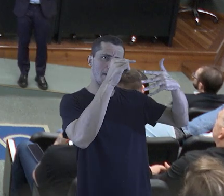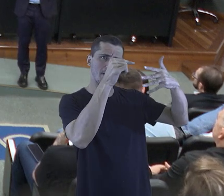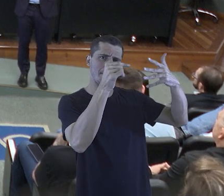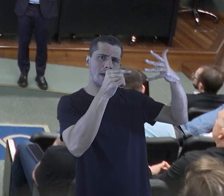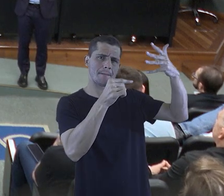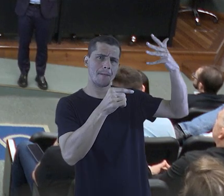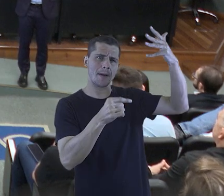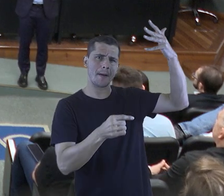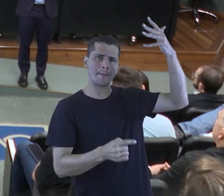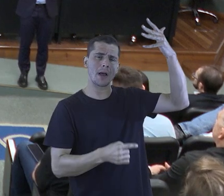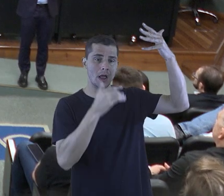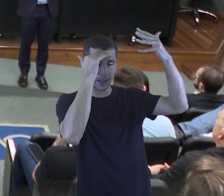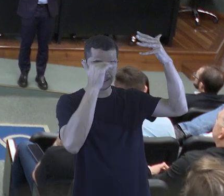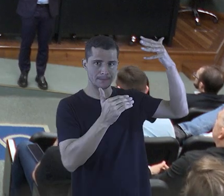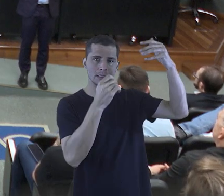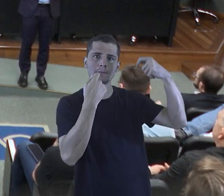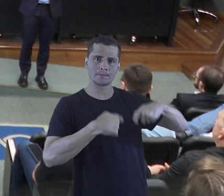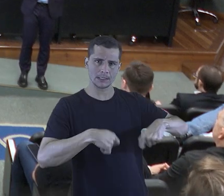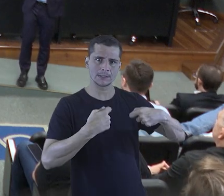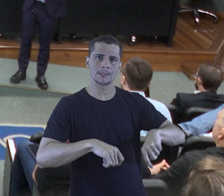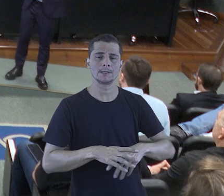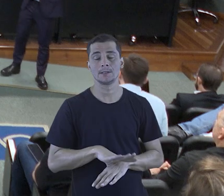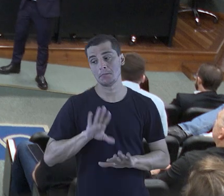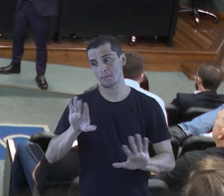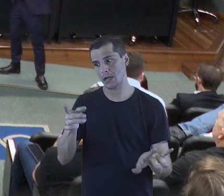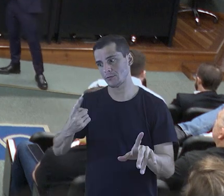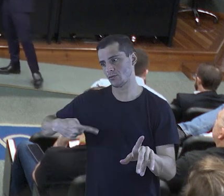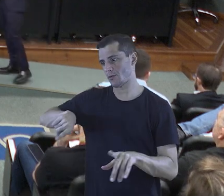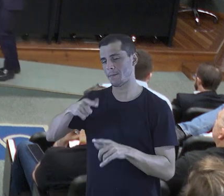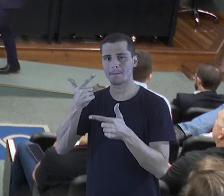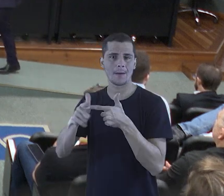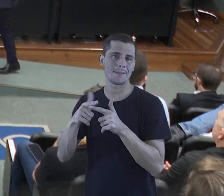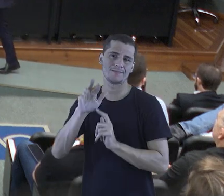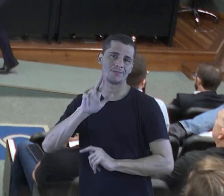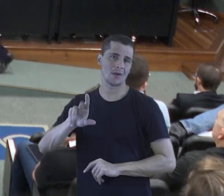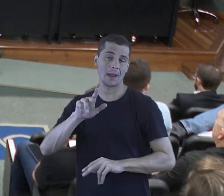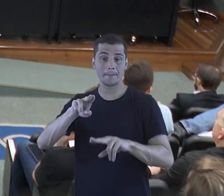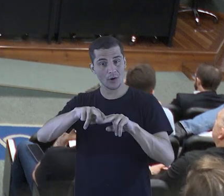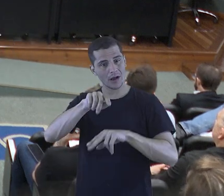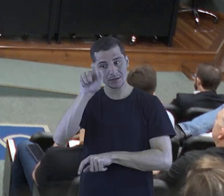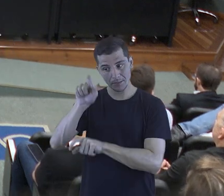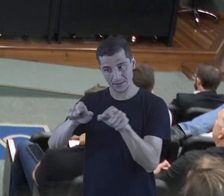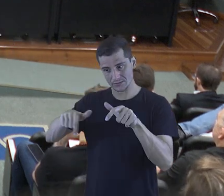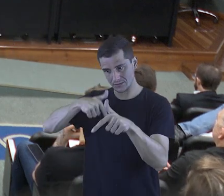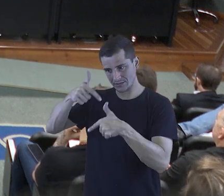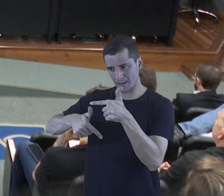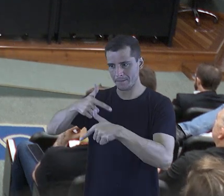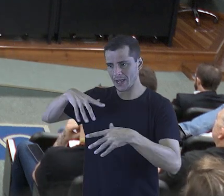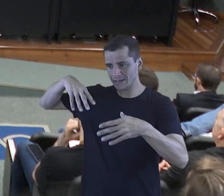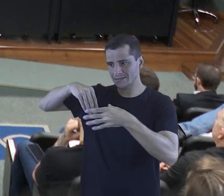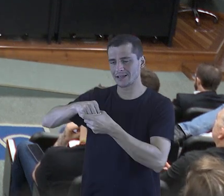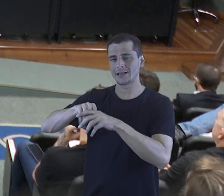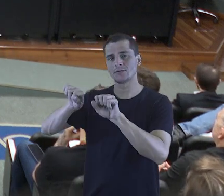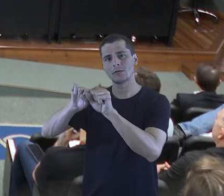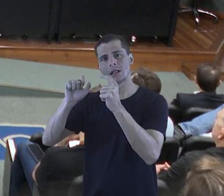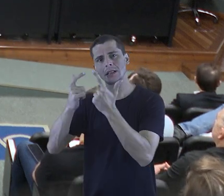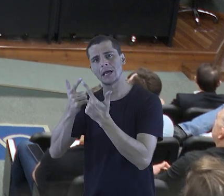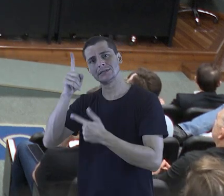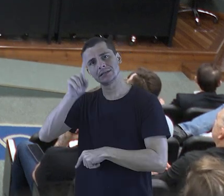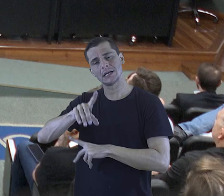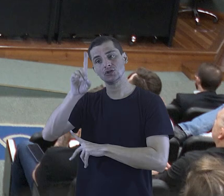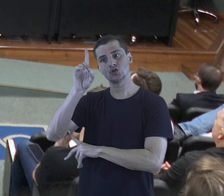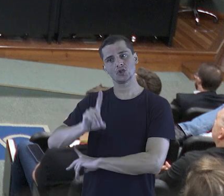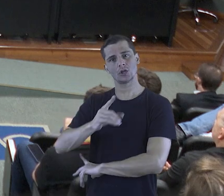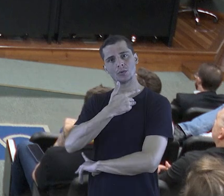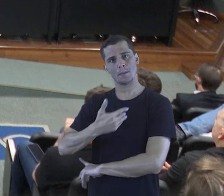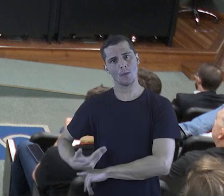E isso, para vocês, não é um problema. Por quê? Porque vocês integram a ideia geral de